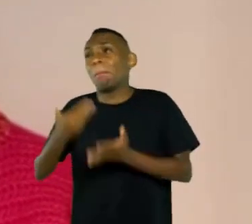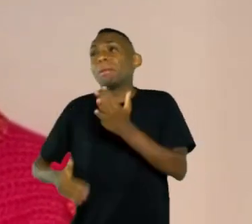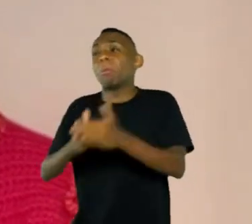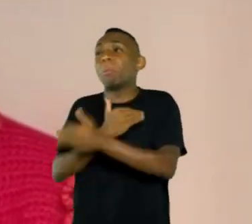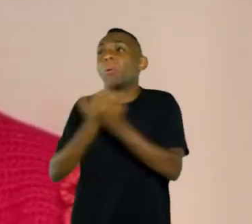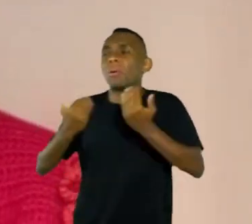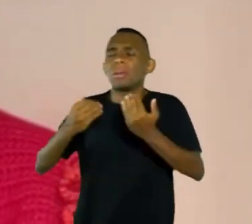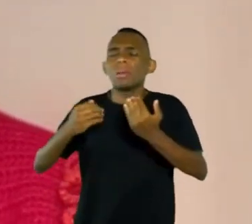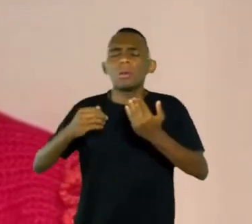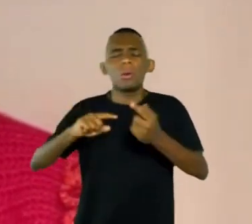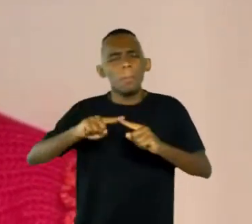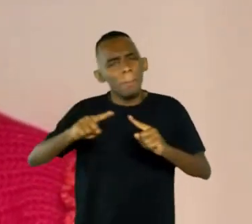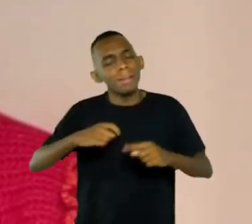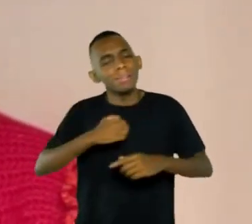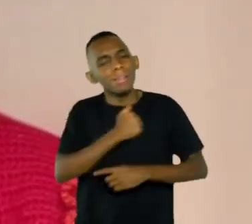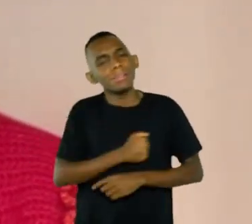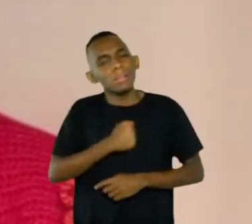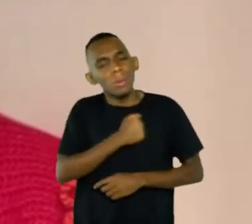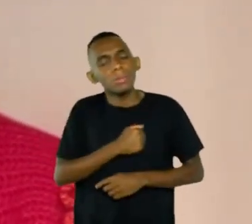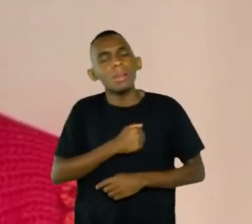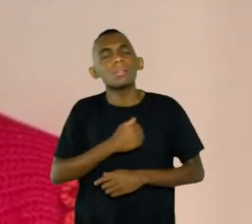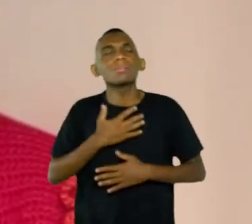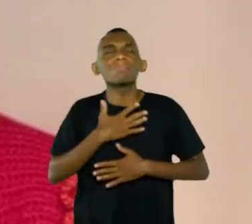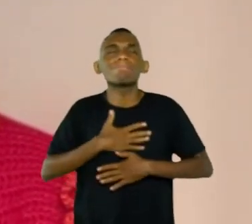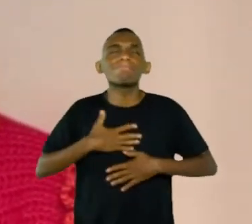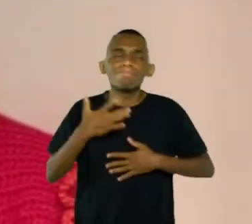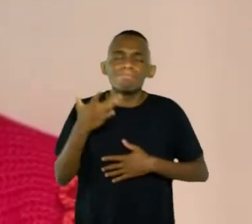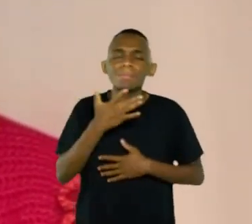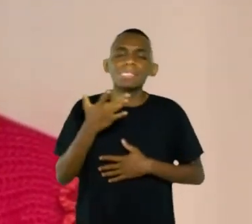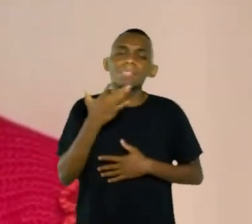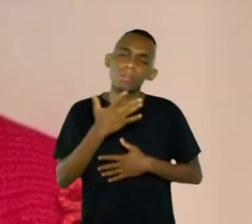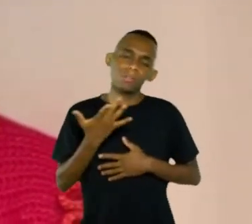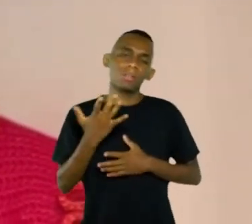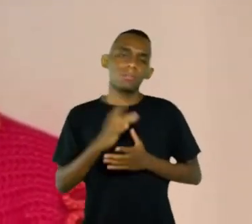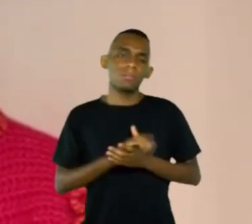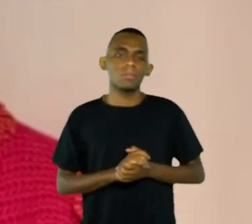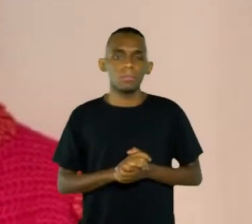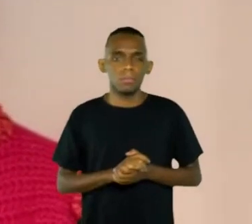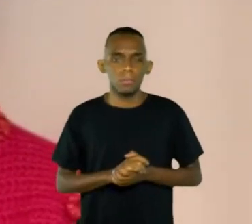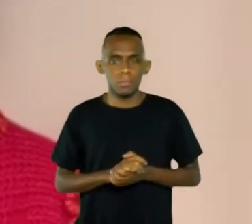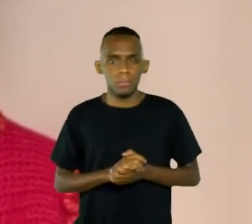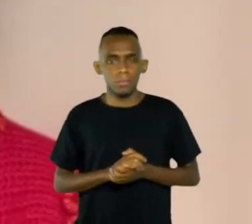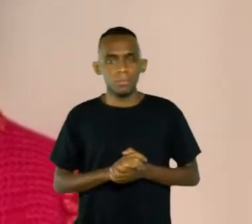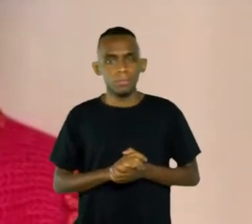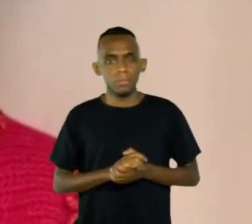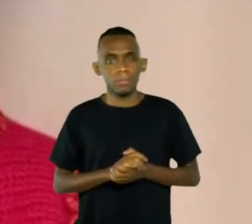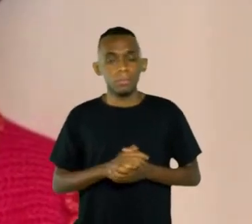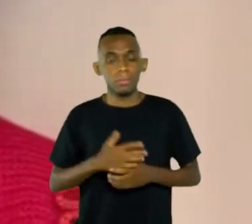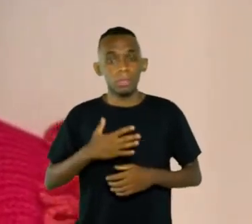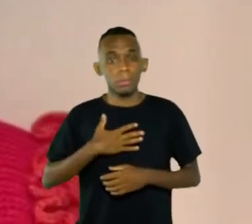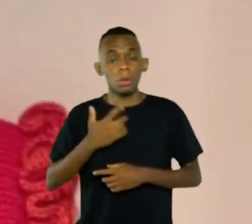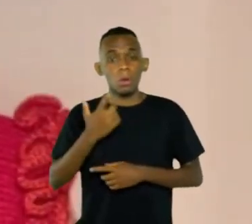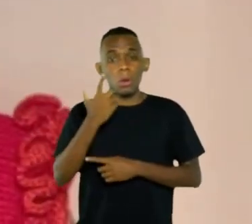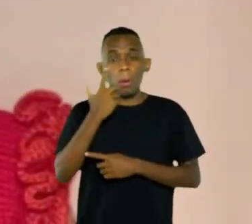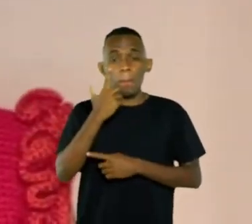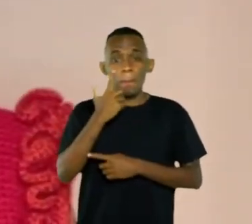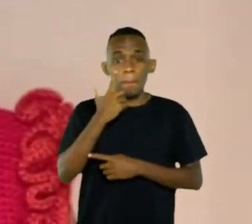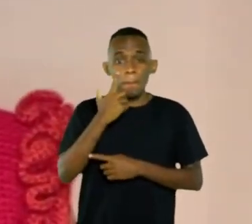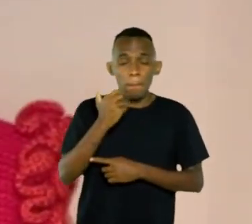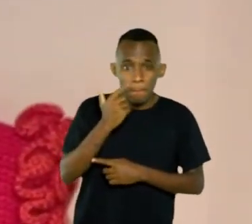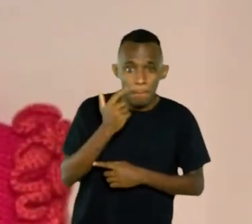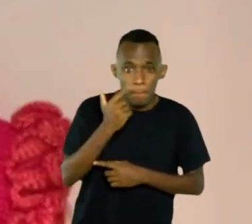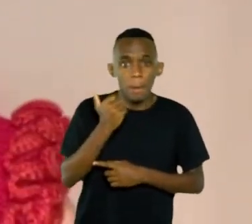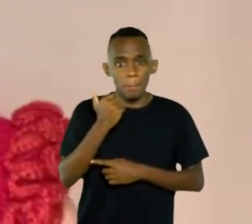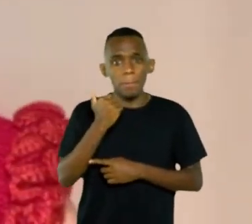gostosa de sentir. Então, eu aprendi, né? Meu pai, você falou do meu pai, e isso eu acho que